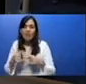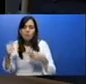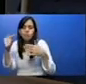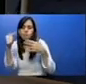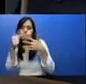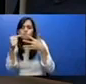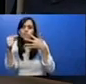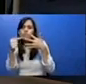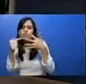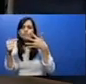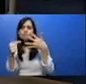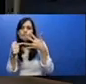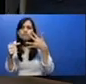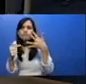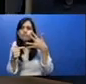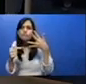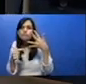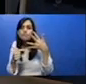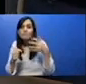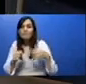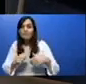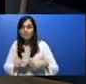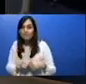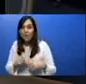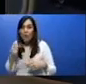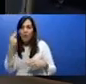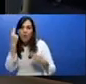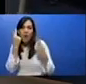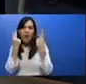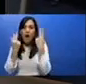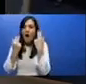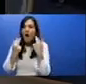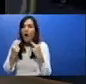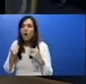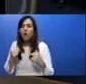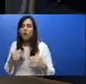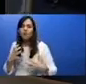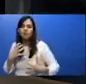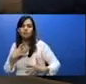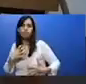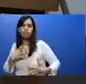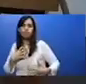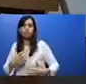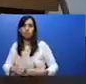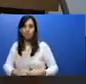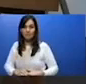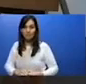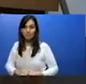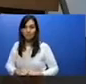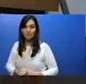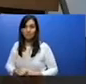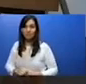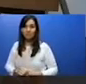descrever como que são os traços, as cores usadas, as formas, tá bom?